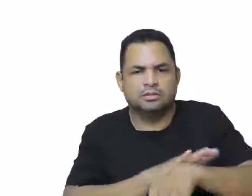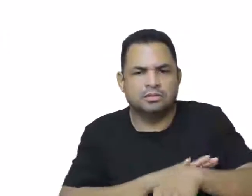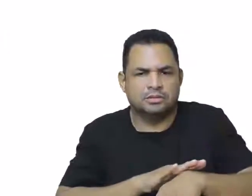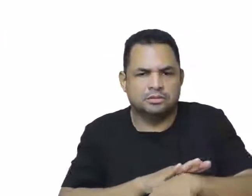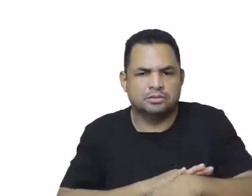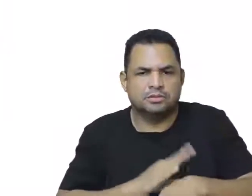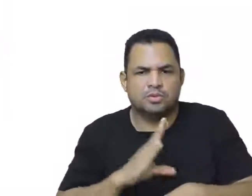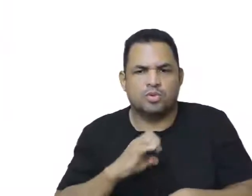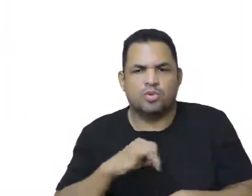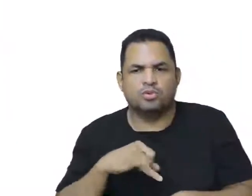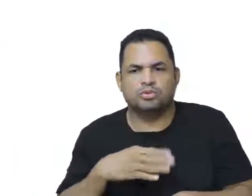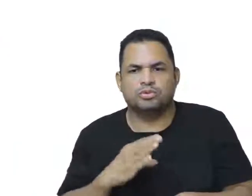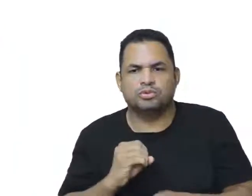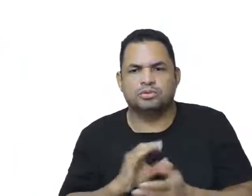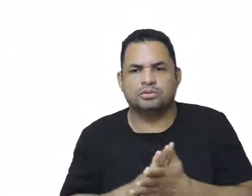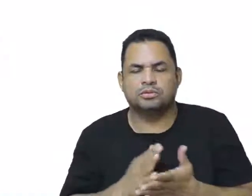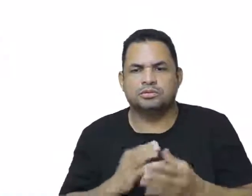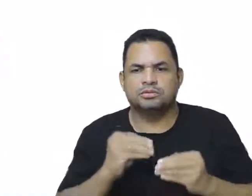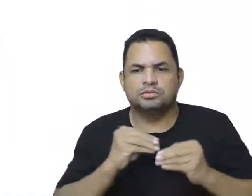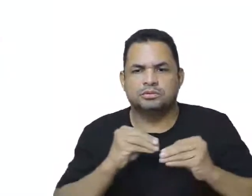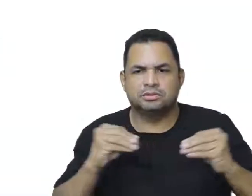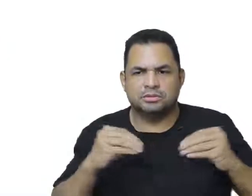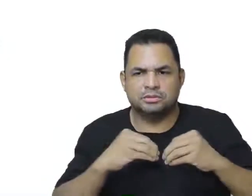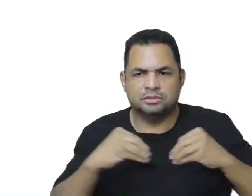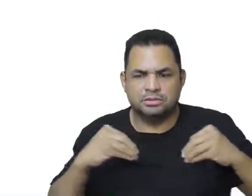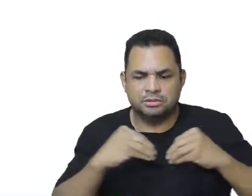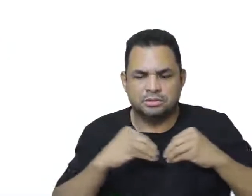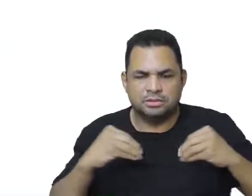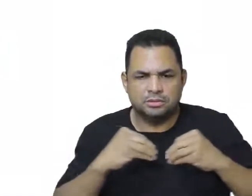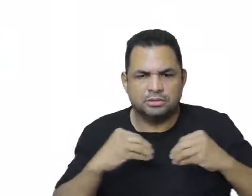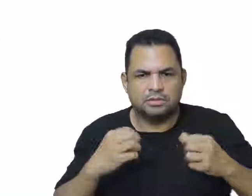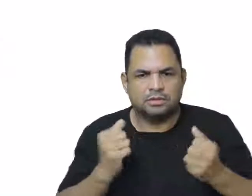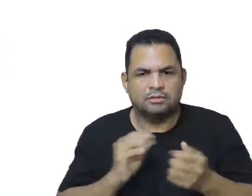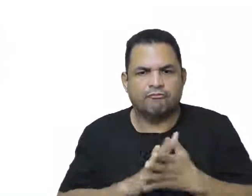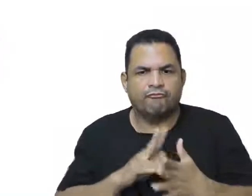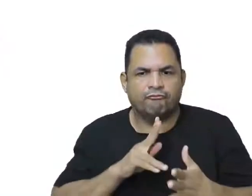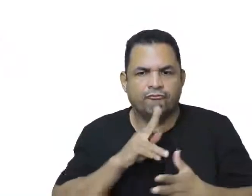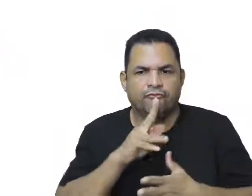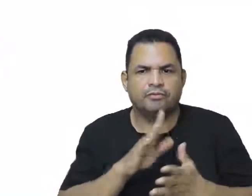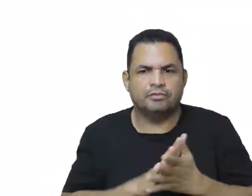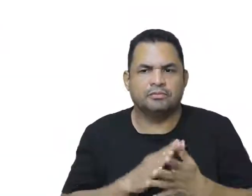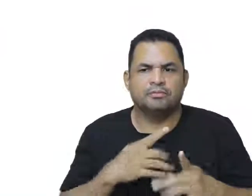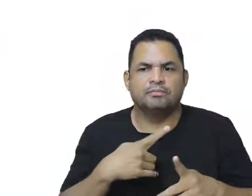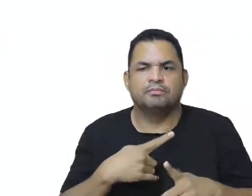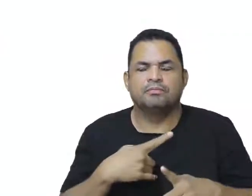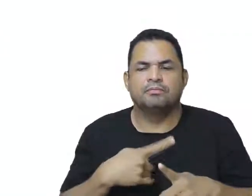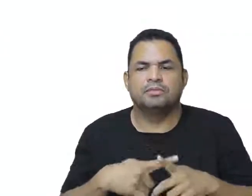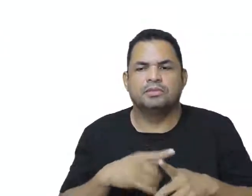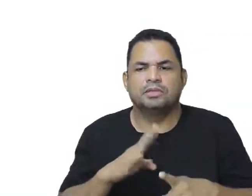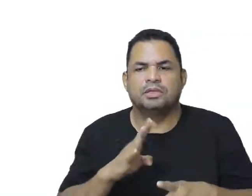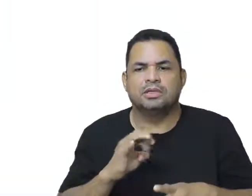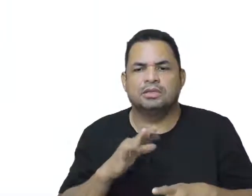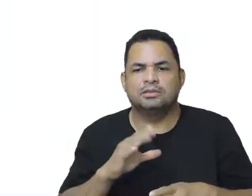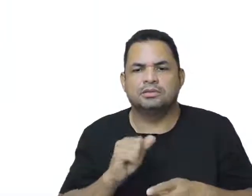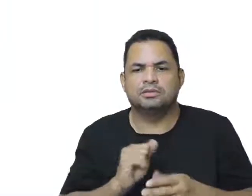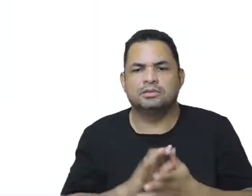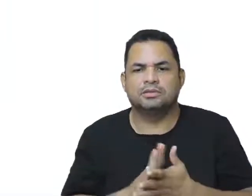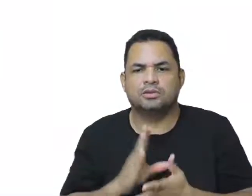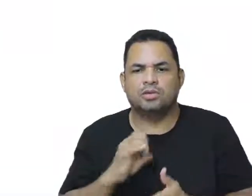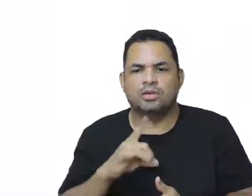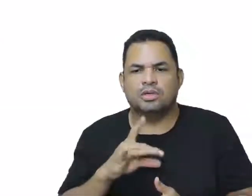conjuntivo. A elasticidade e firmeza que apresenta se dá por causa da elastina